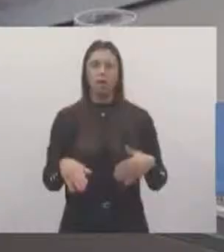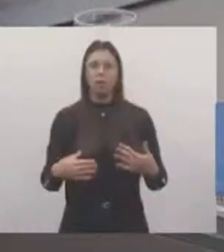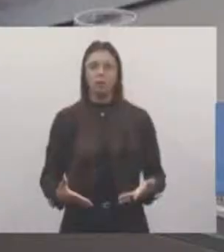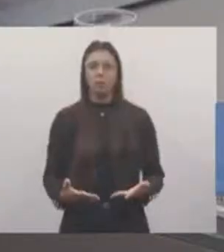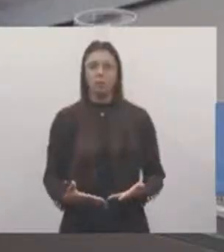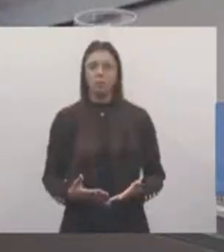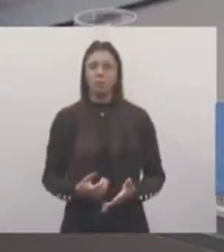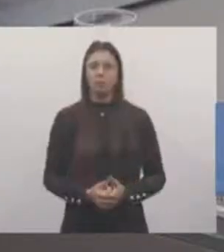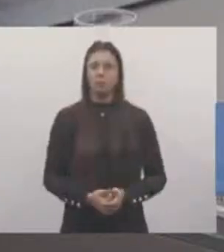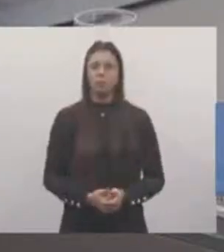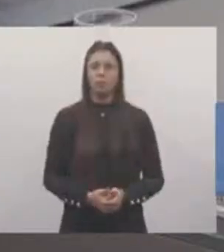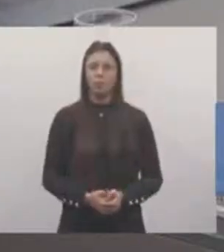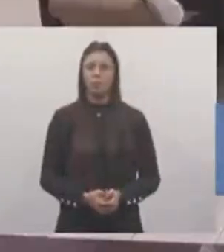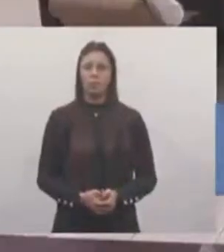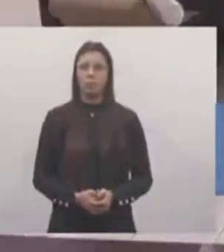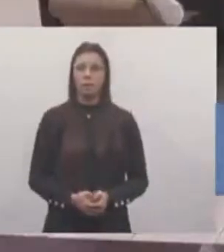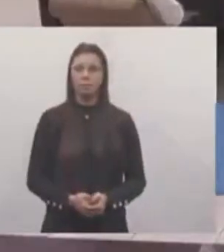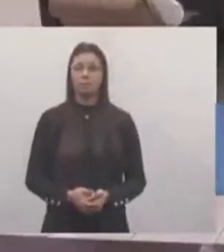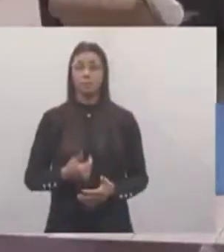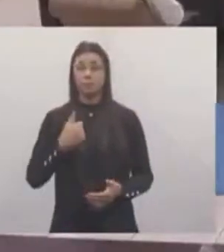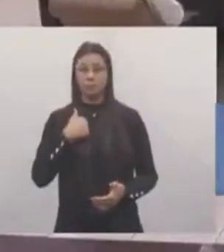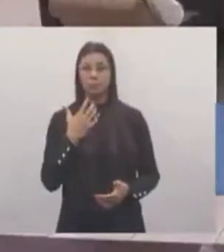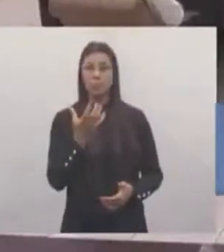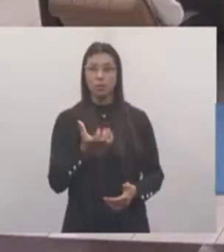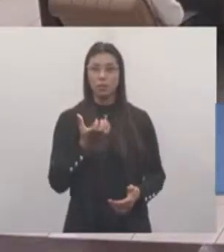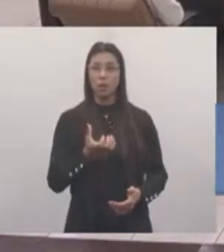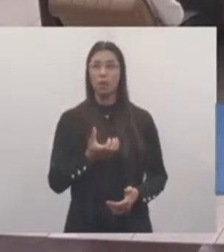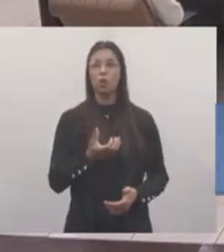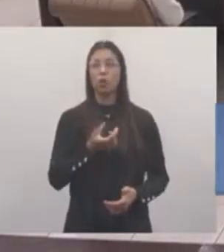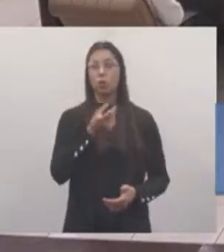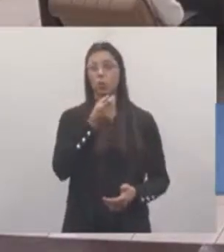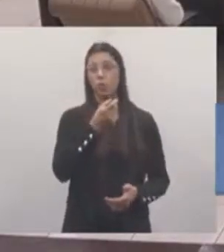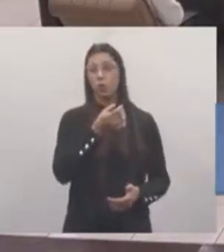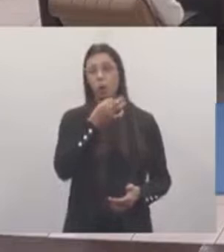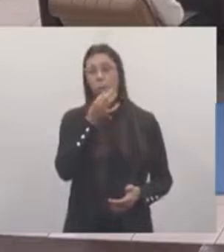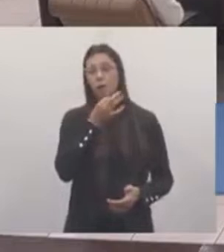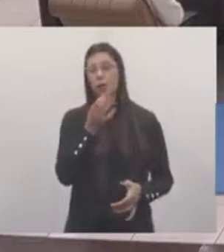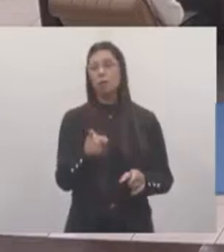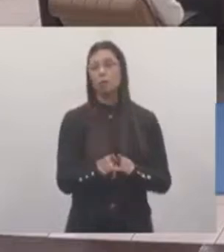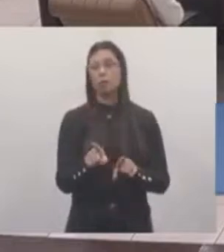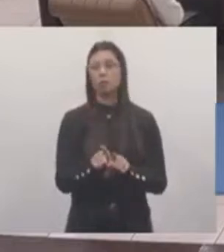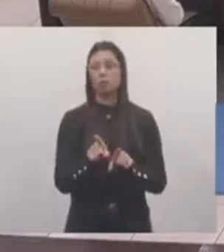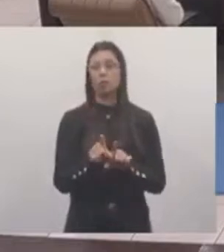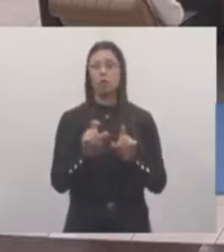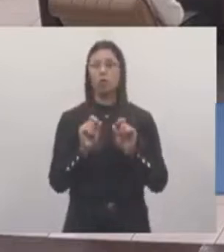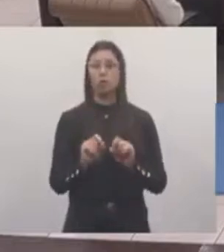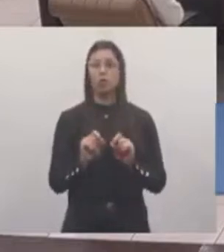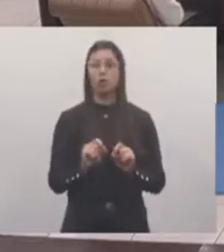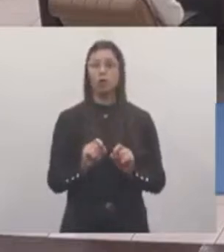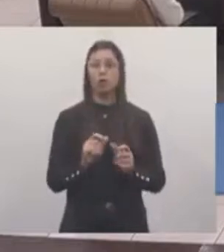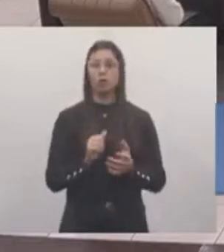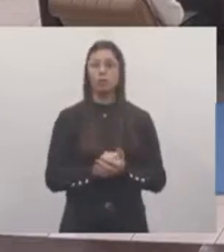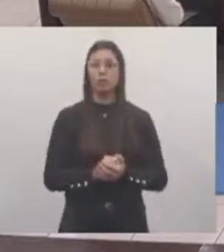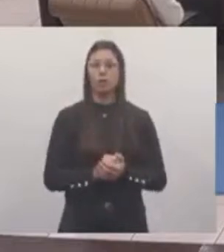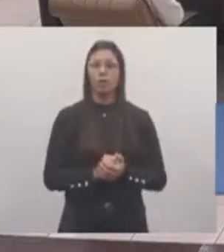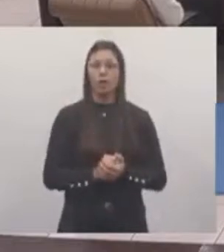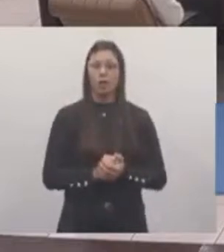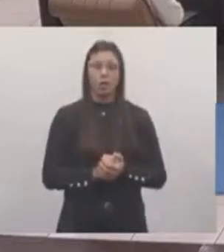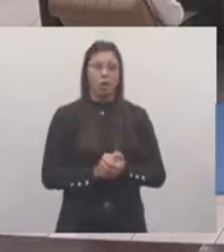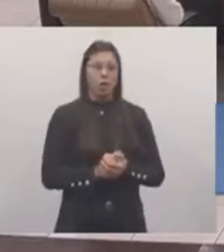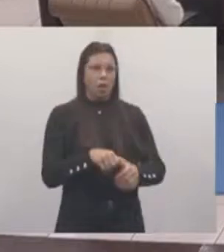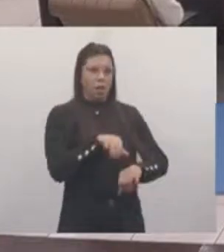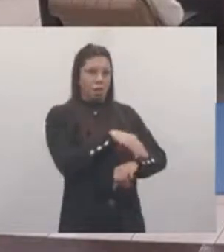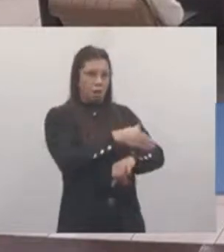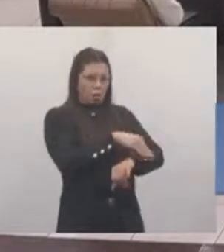Confira. Senhor presidente, eu também quero comentar em relação a isso. Eu acho muito importante pedindo informação, até mesmo porque a gente sabe que na Pensilvânia